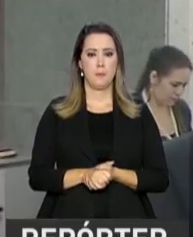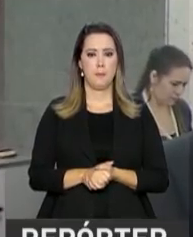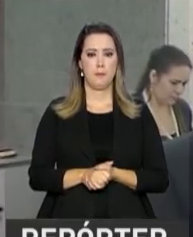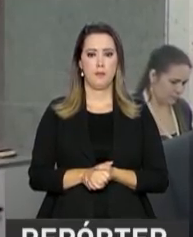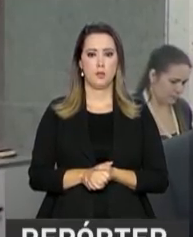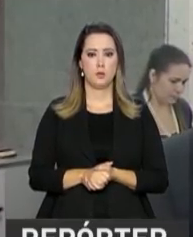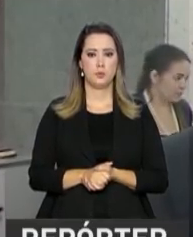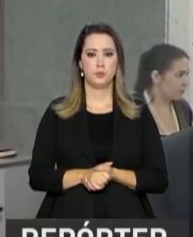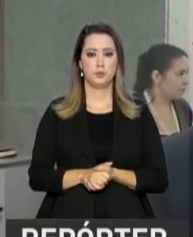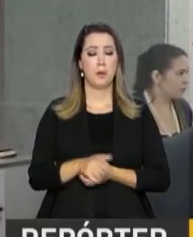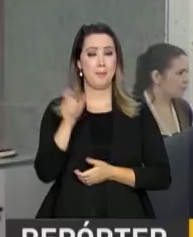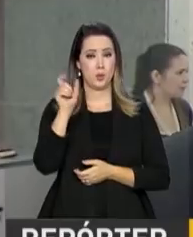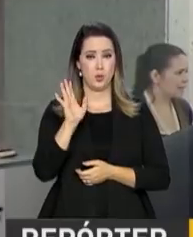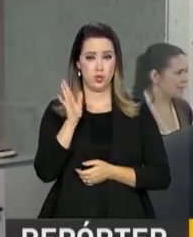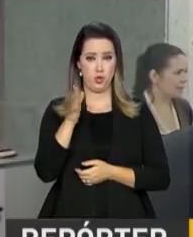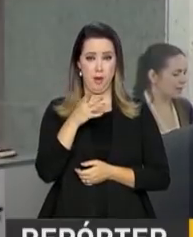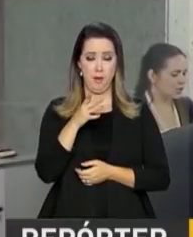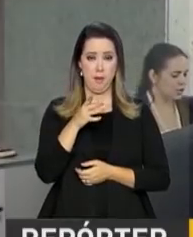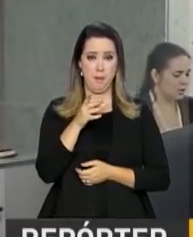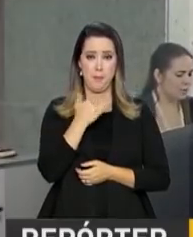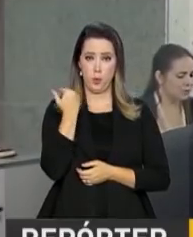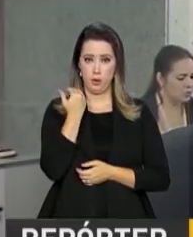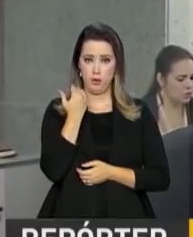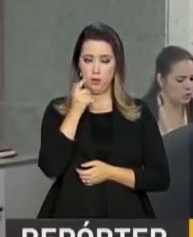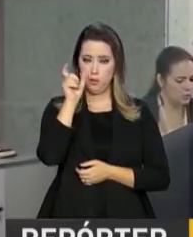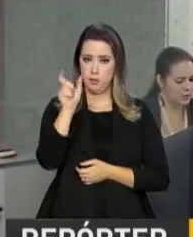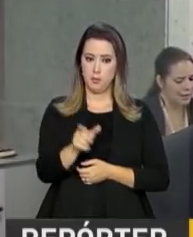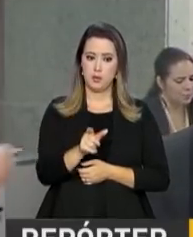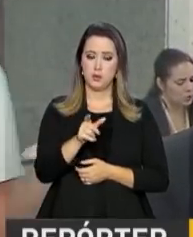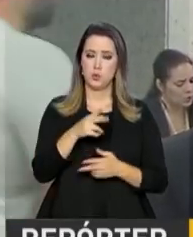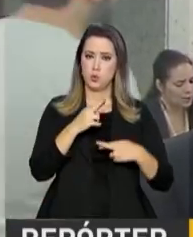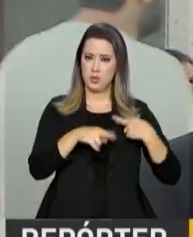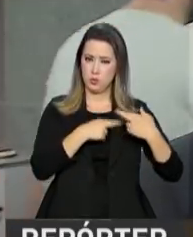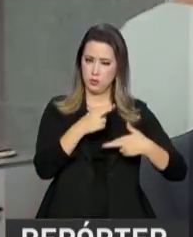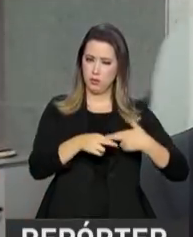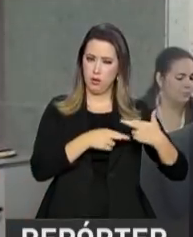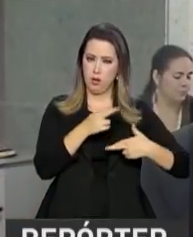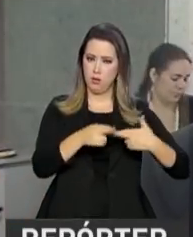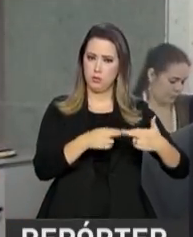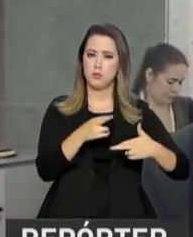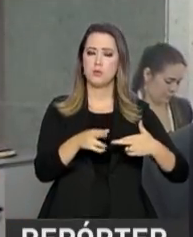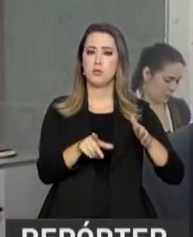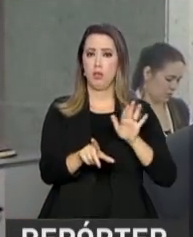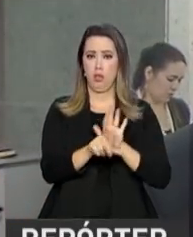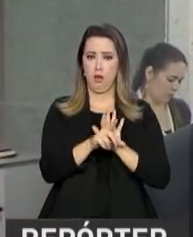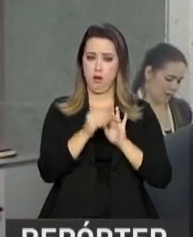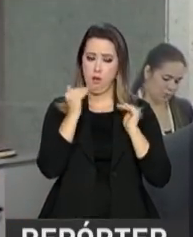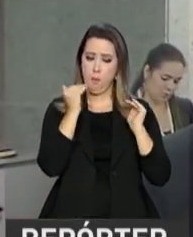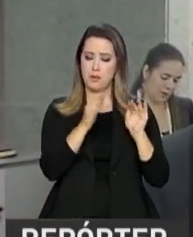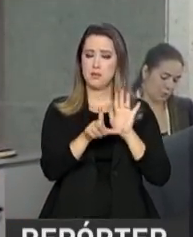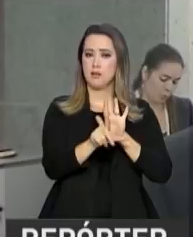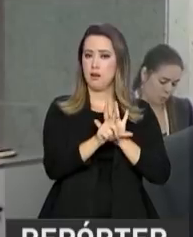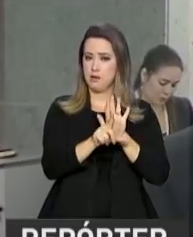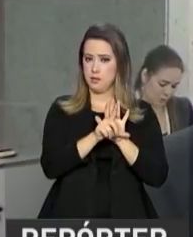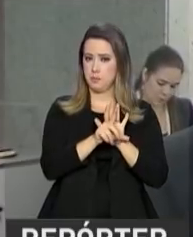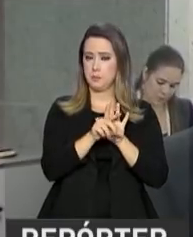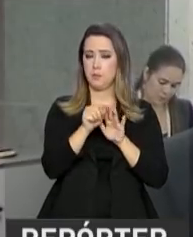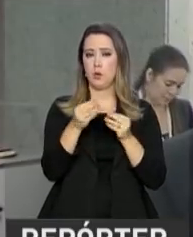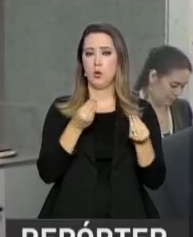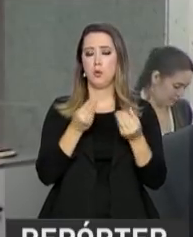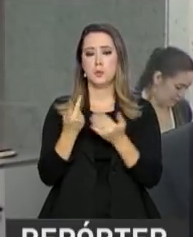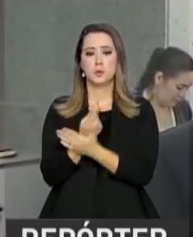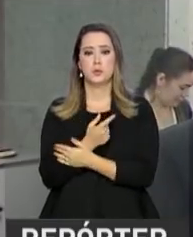participante falecido quem tem direito ao saque são os herdeiros legais como é que como é que isso funciona